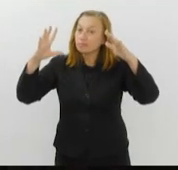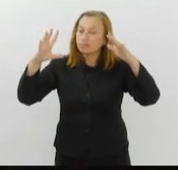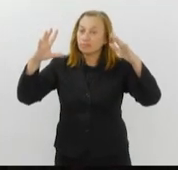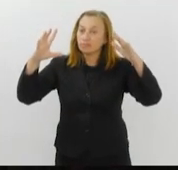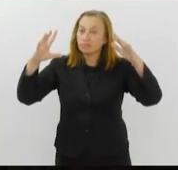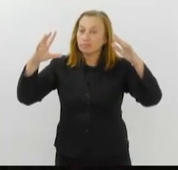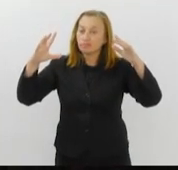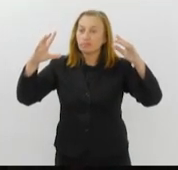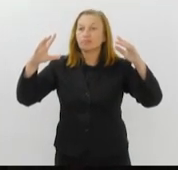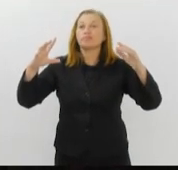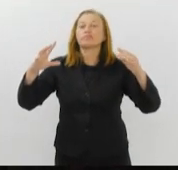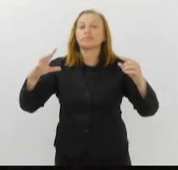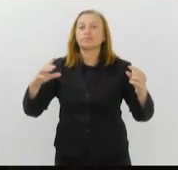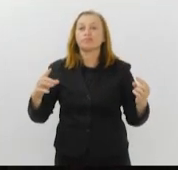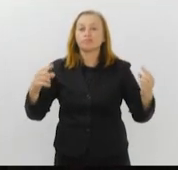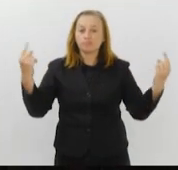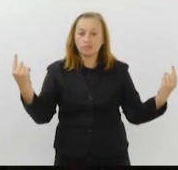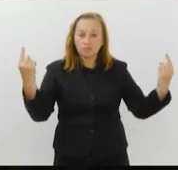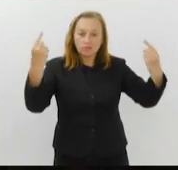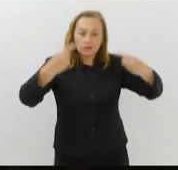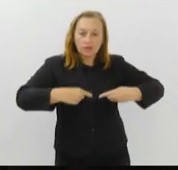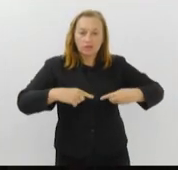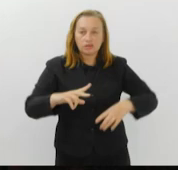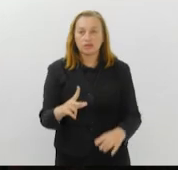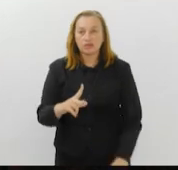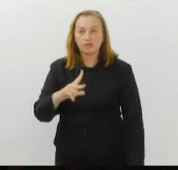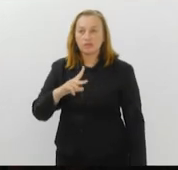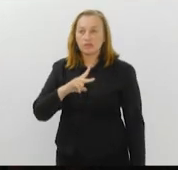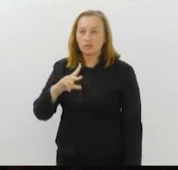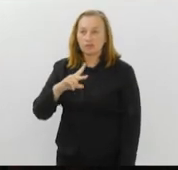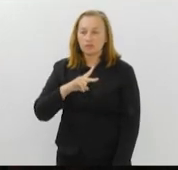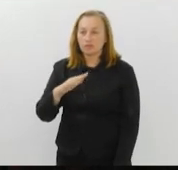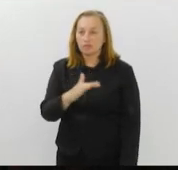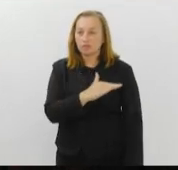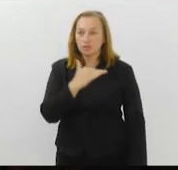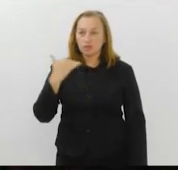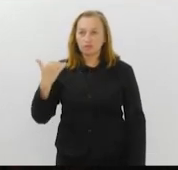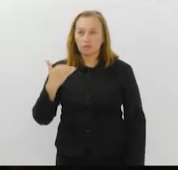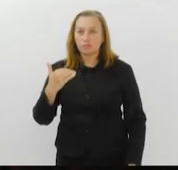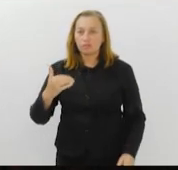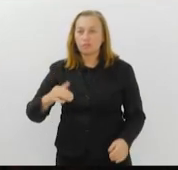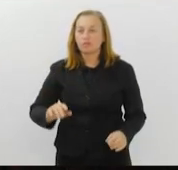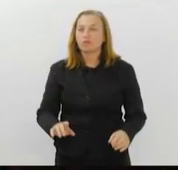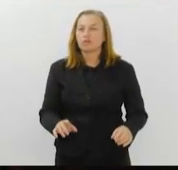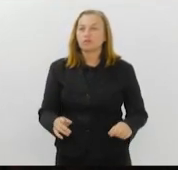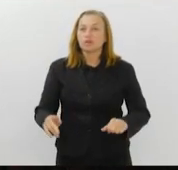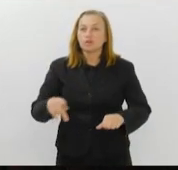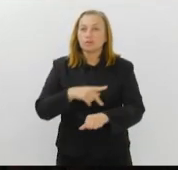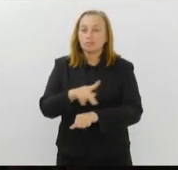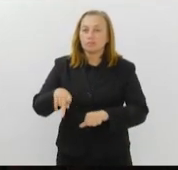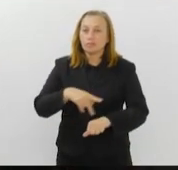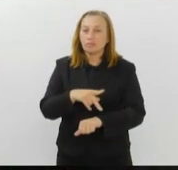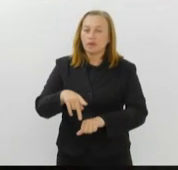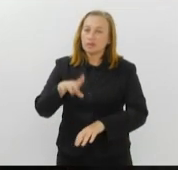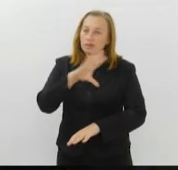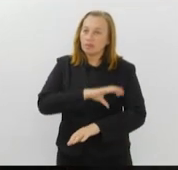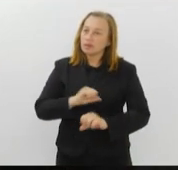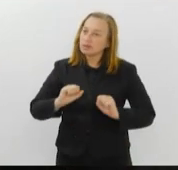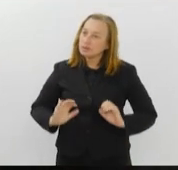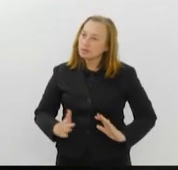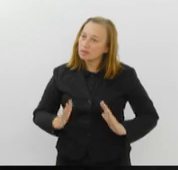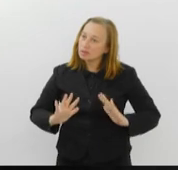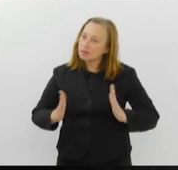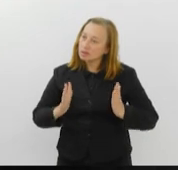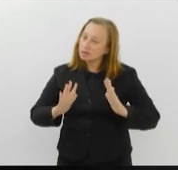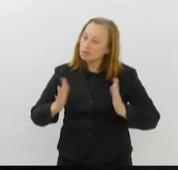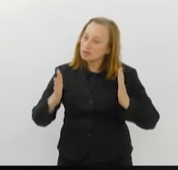seio ó liberdade Desafio o nosso peito à própria morte ó pátria